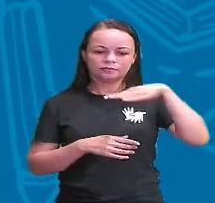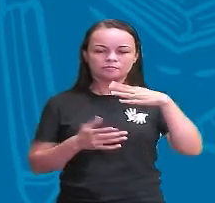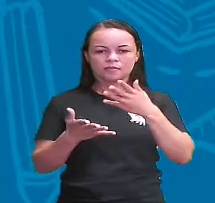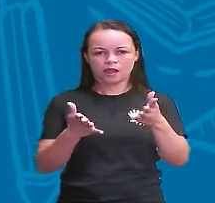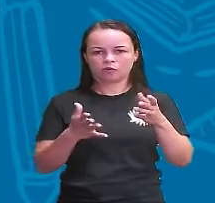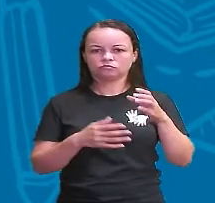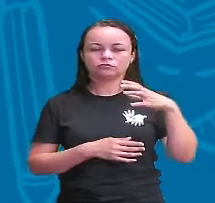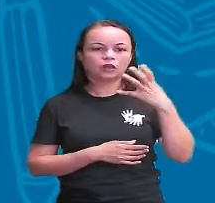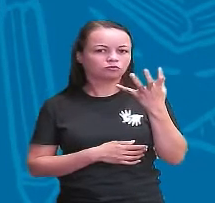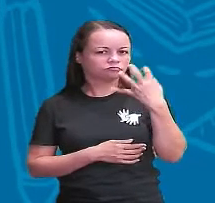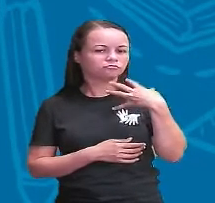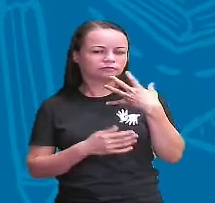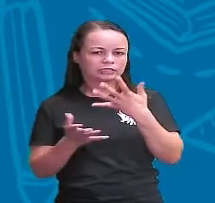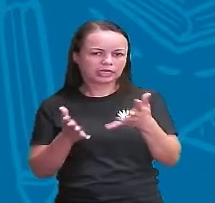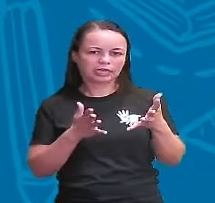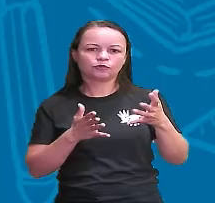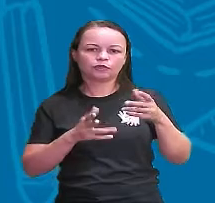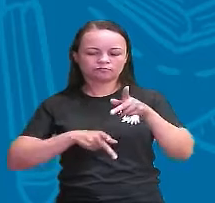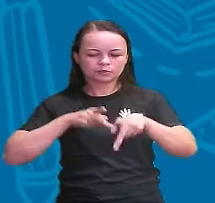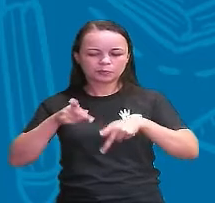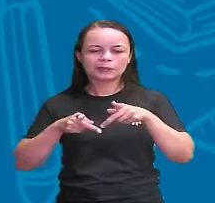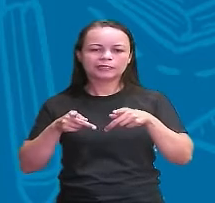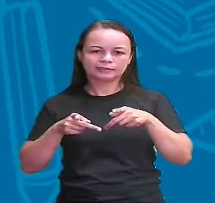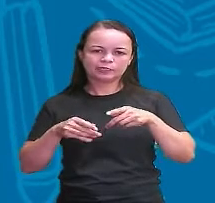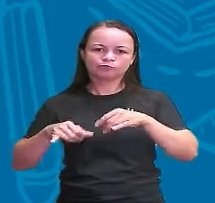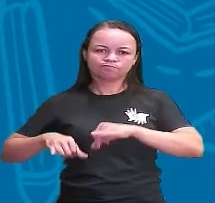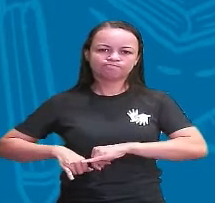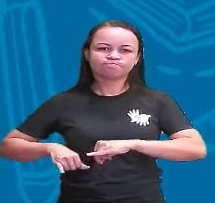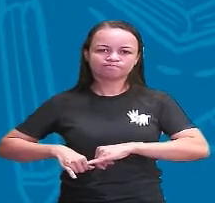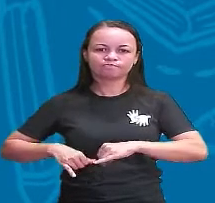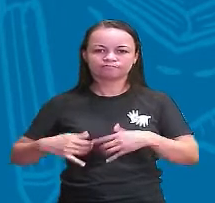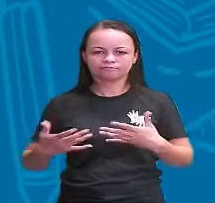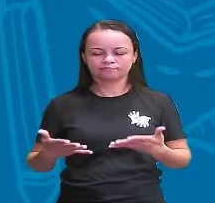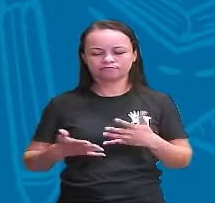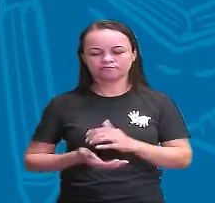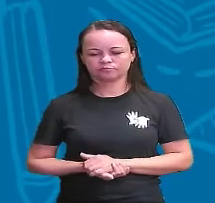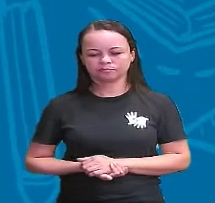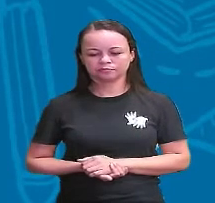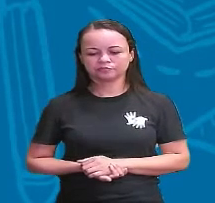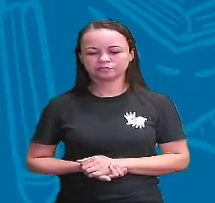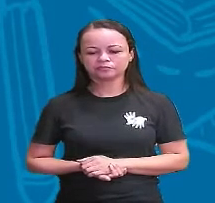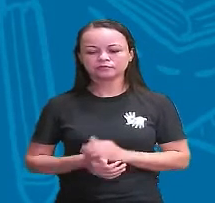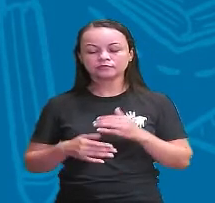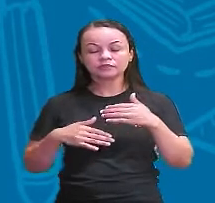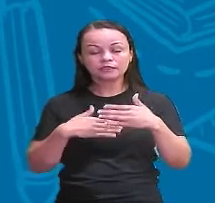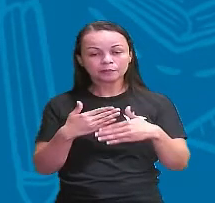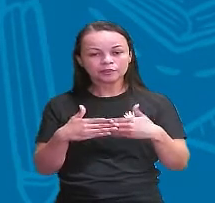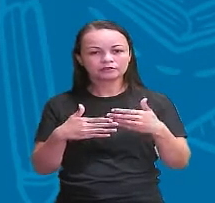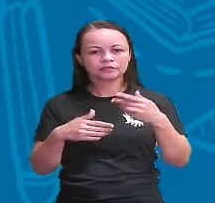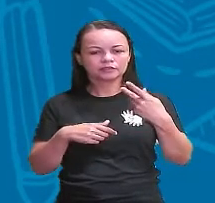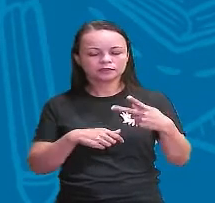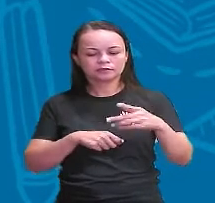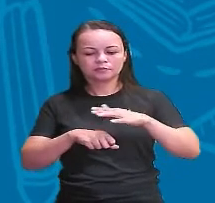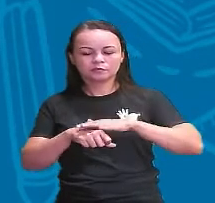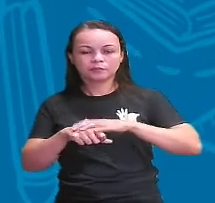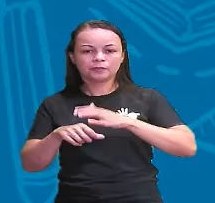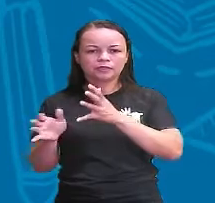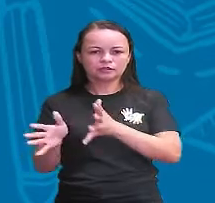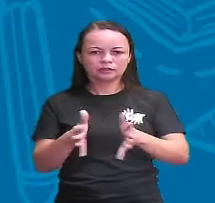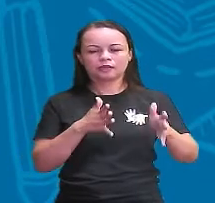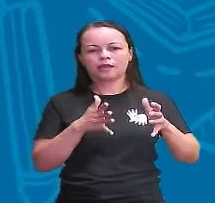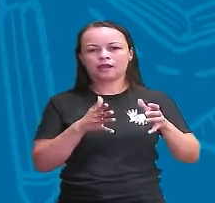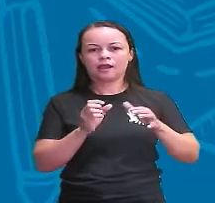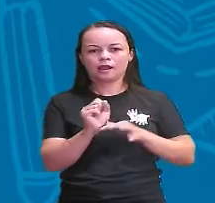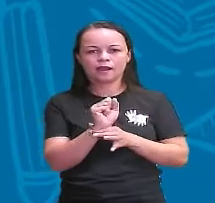A partir dos conhecimentos científicos, podemos tomar decisões que garantem o bem-estar